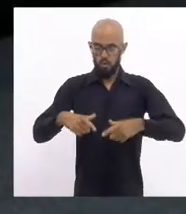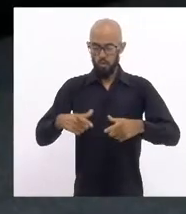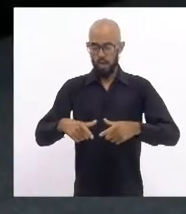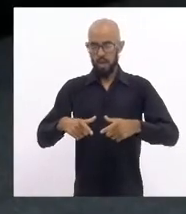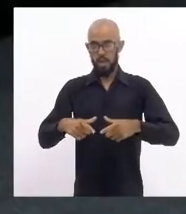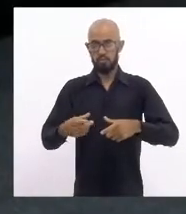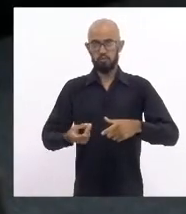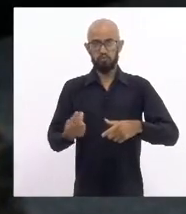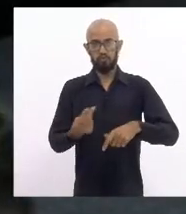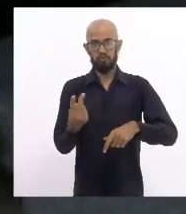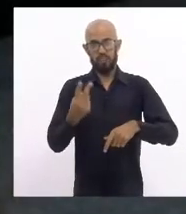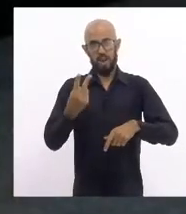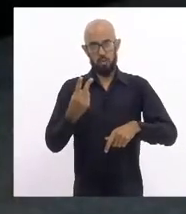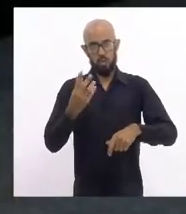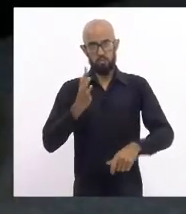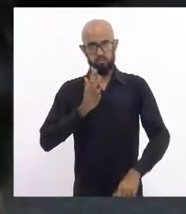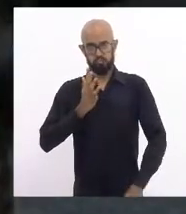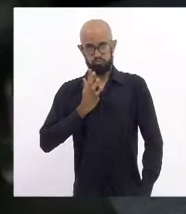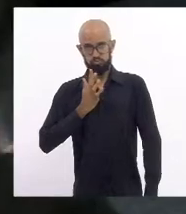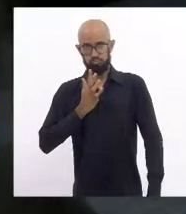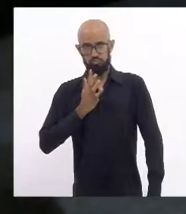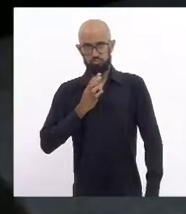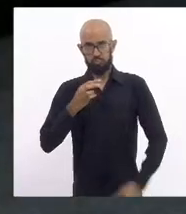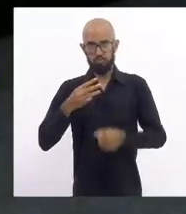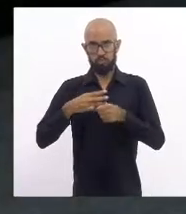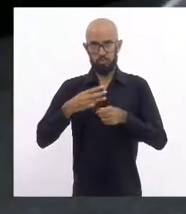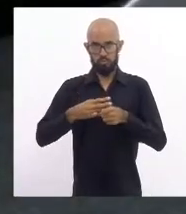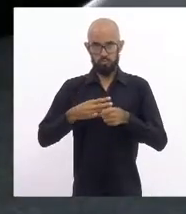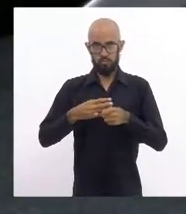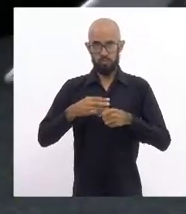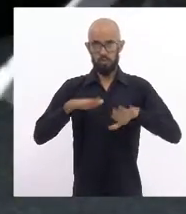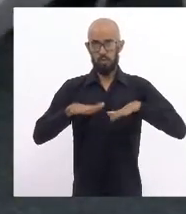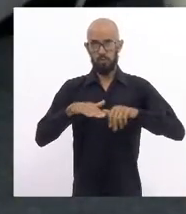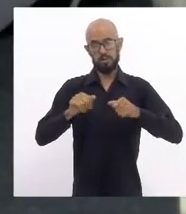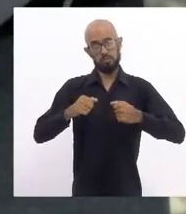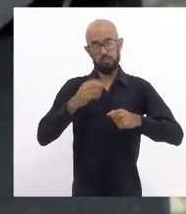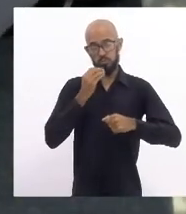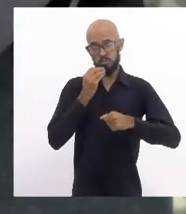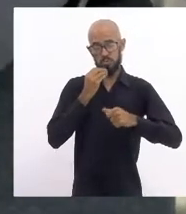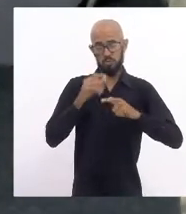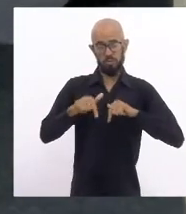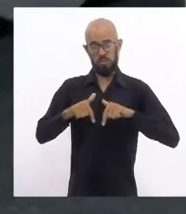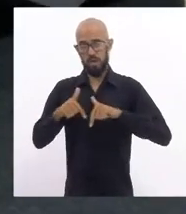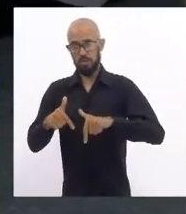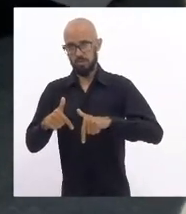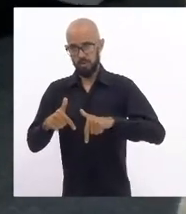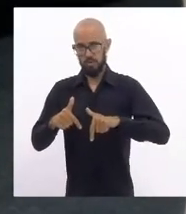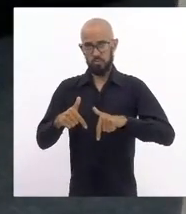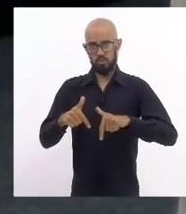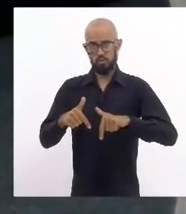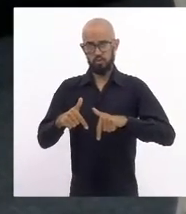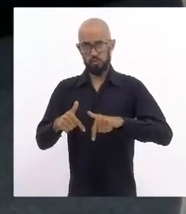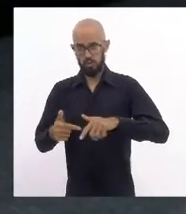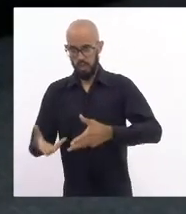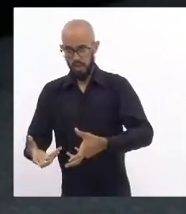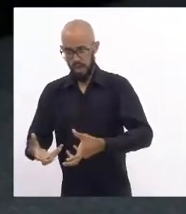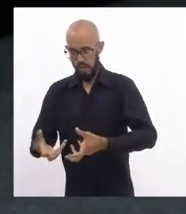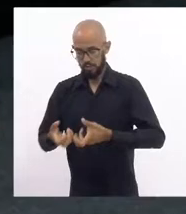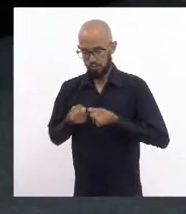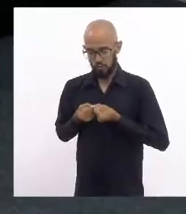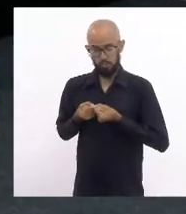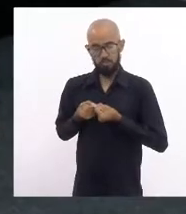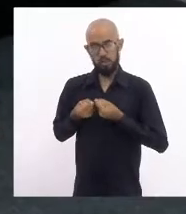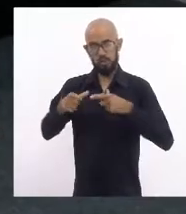E talvez o município pudesse fazer um outro gesto, quem sabe, de incorporar aquele espaço e